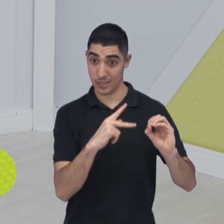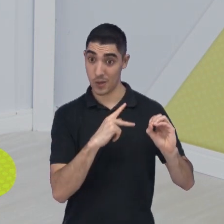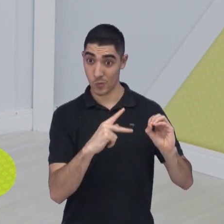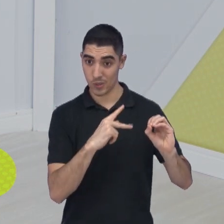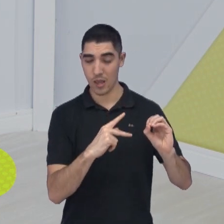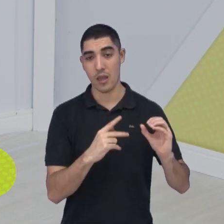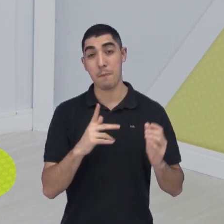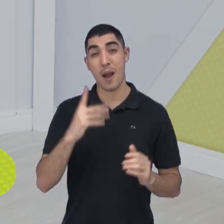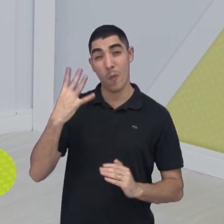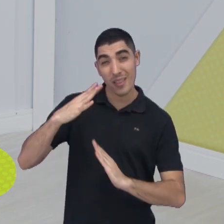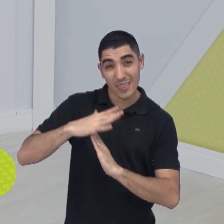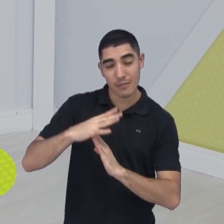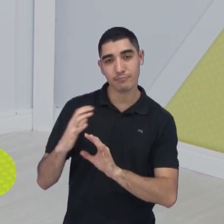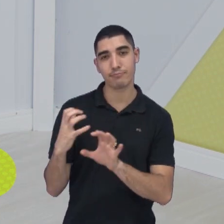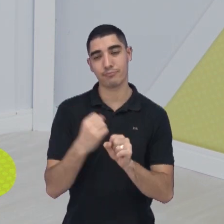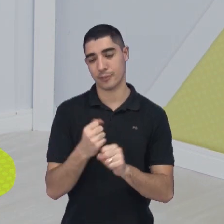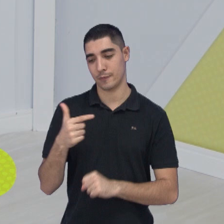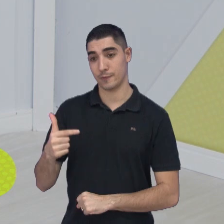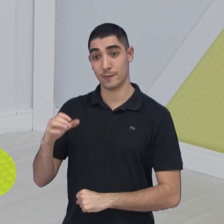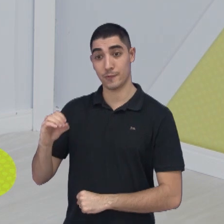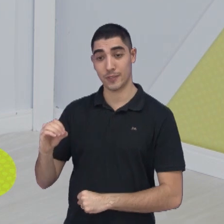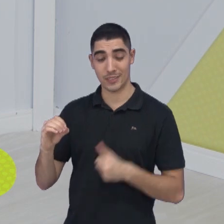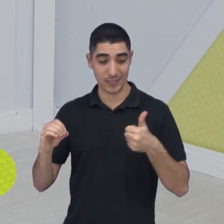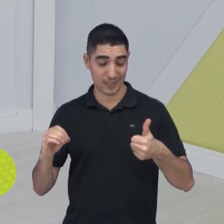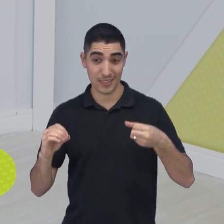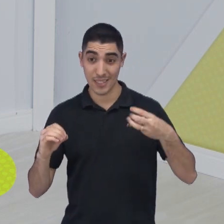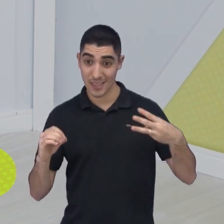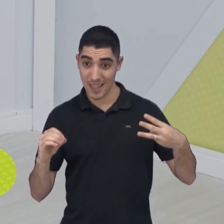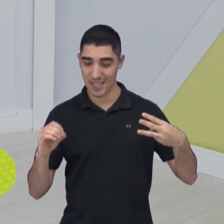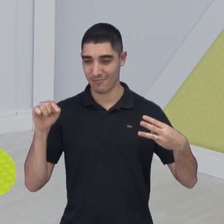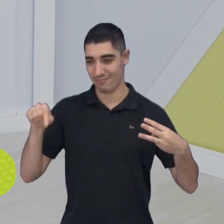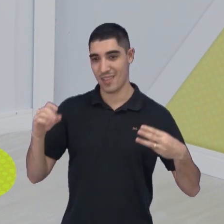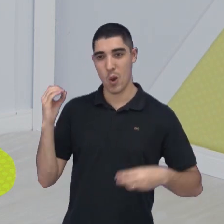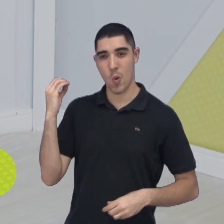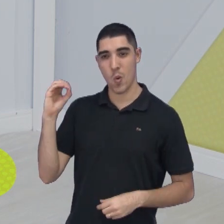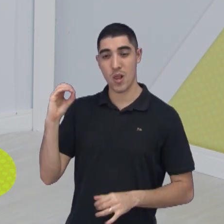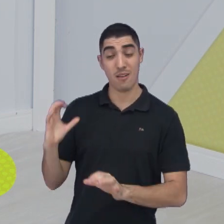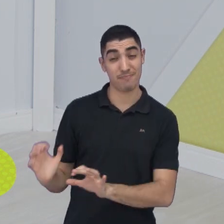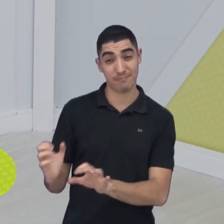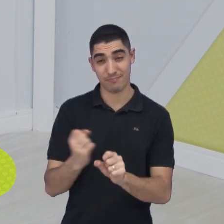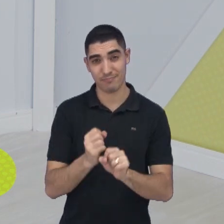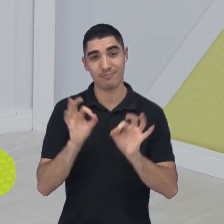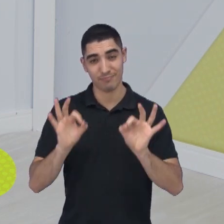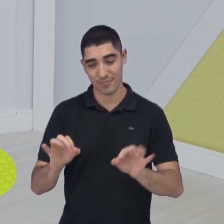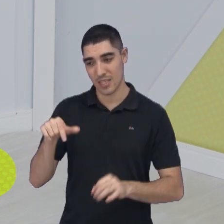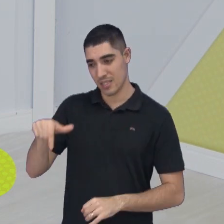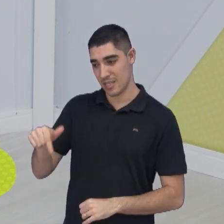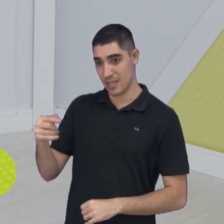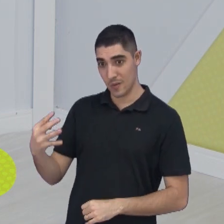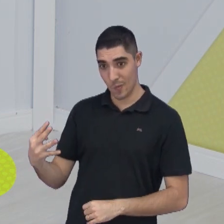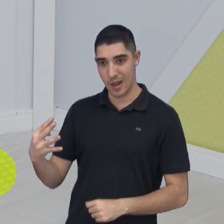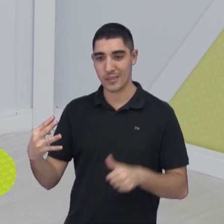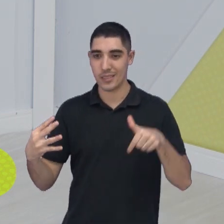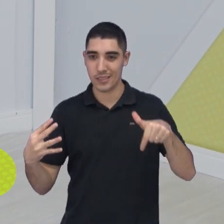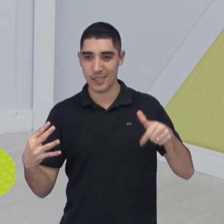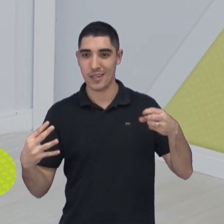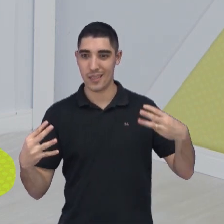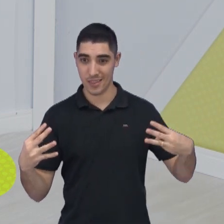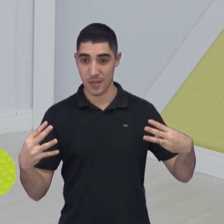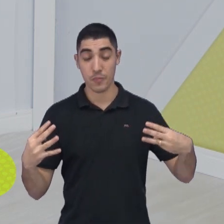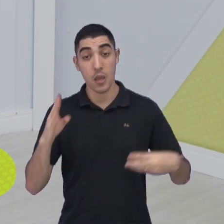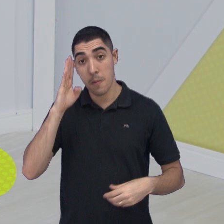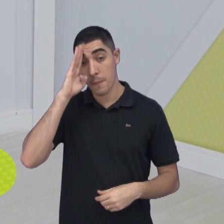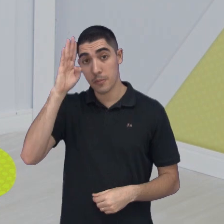último período, 20-13 para a equipe de Osasco, placar final 74-76. Principais pontuadores